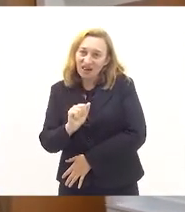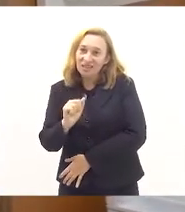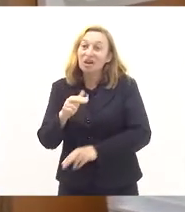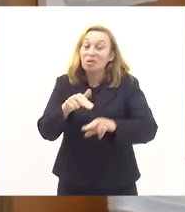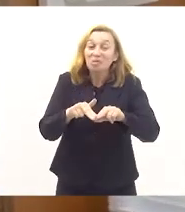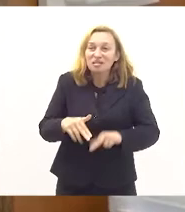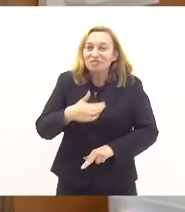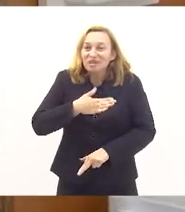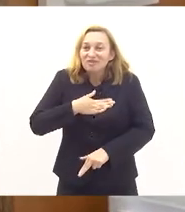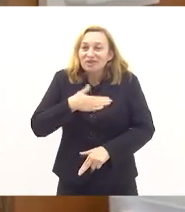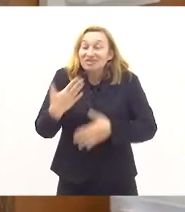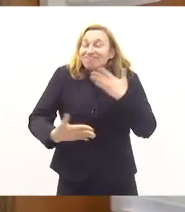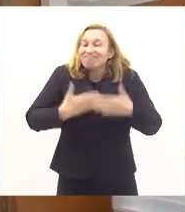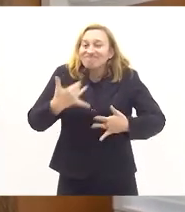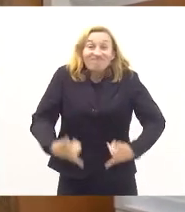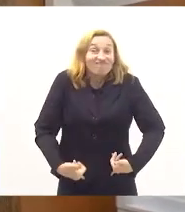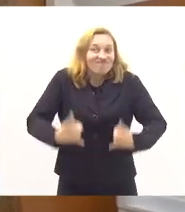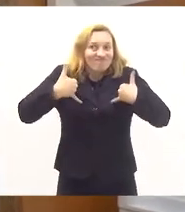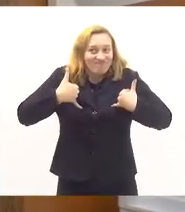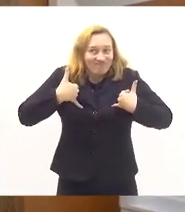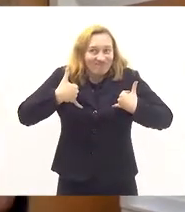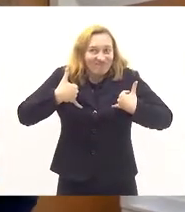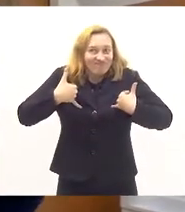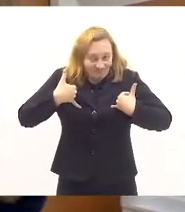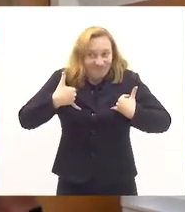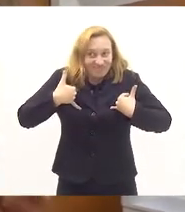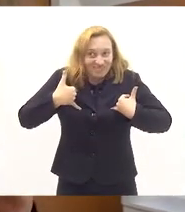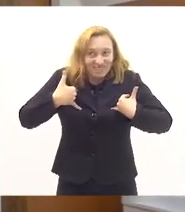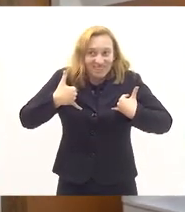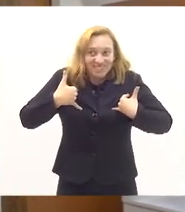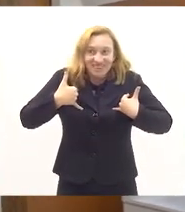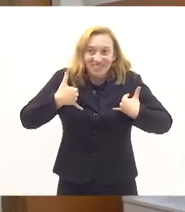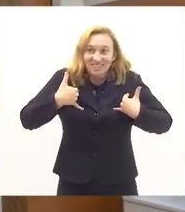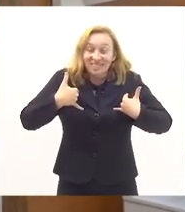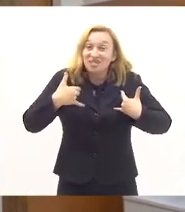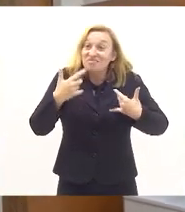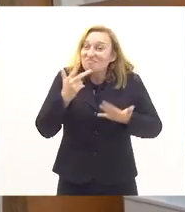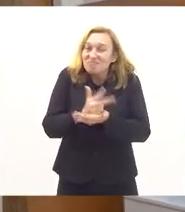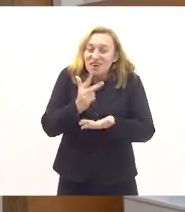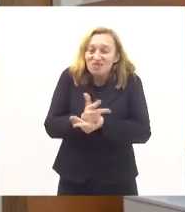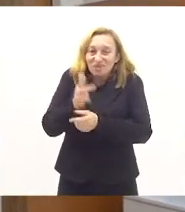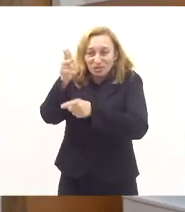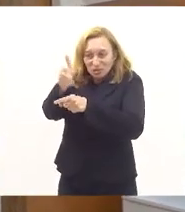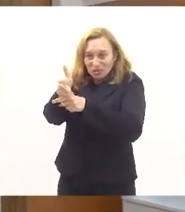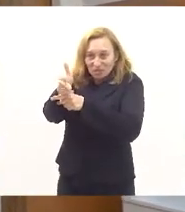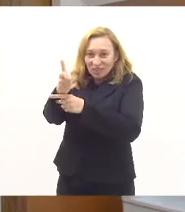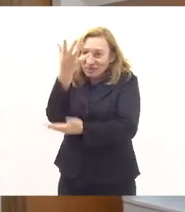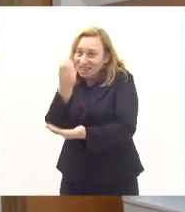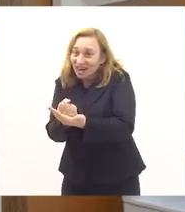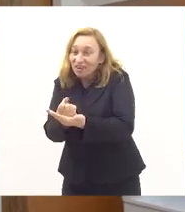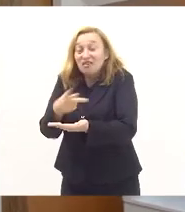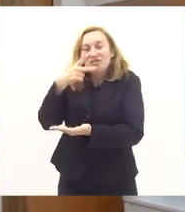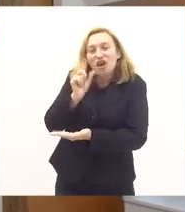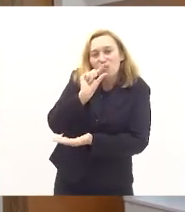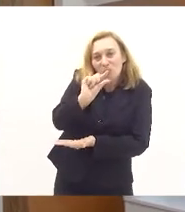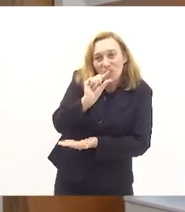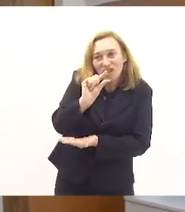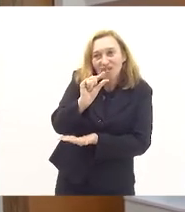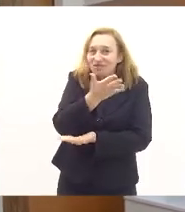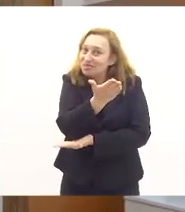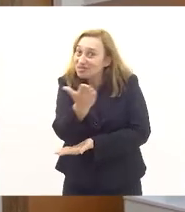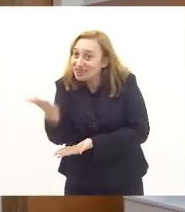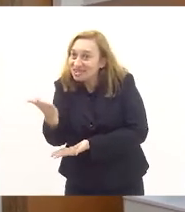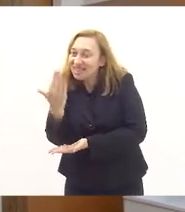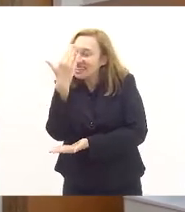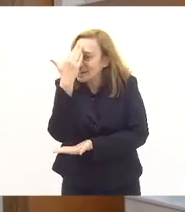para mim, é uma grande honra poder, mesmo que sendo através de um vídeo, falar um pouquinho com vocês e